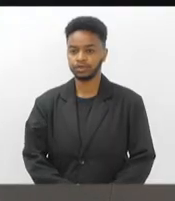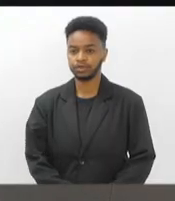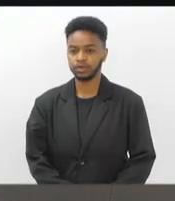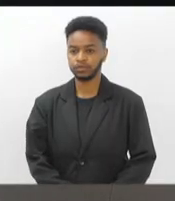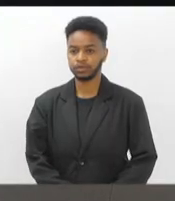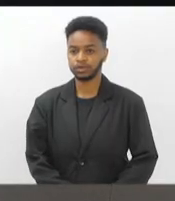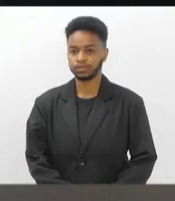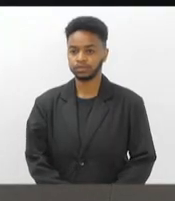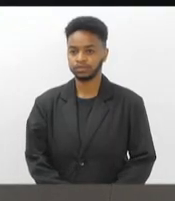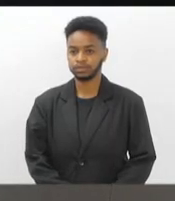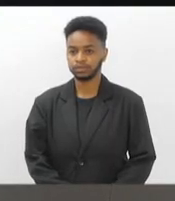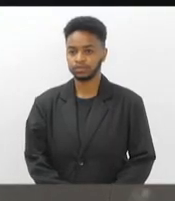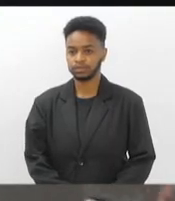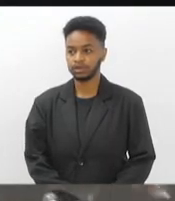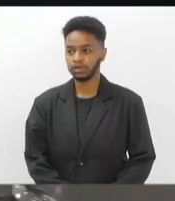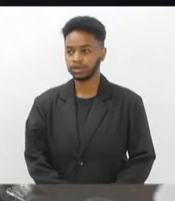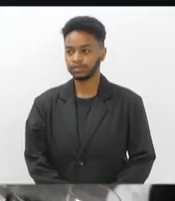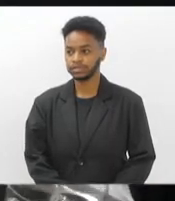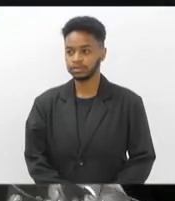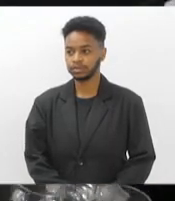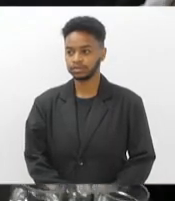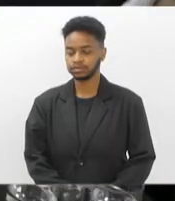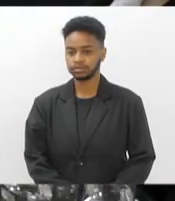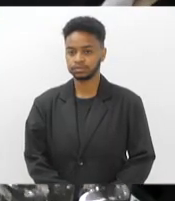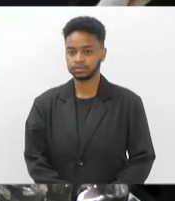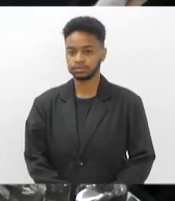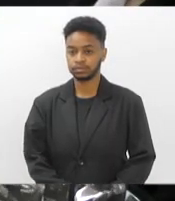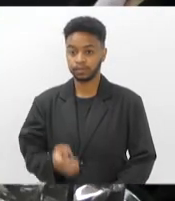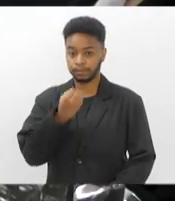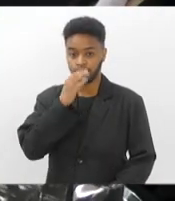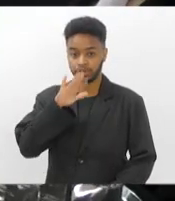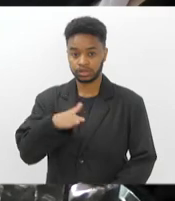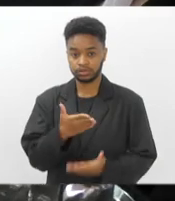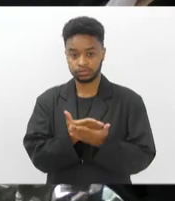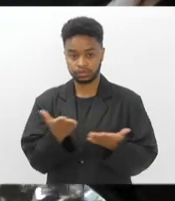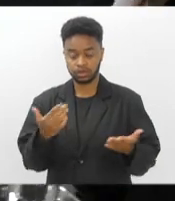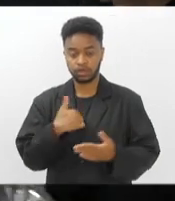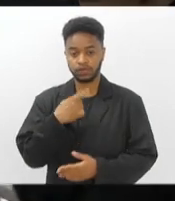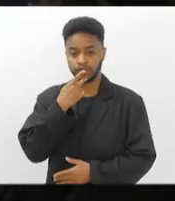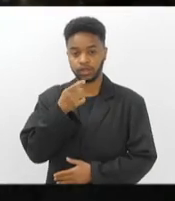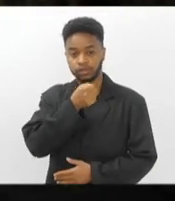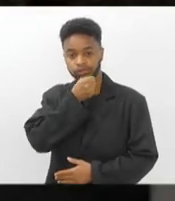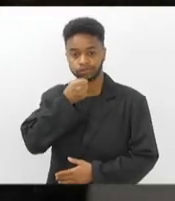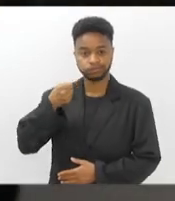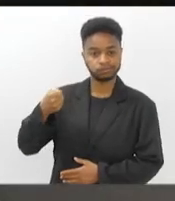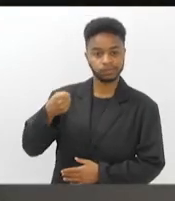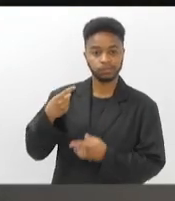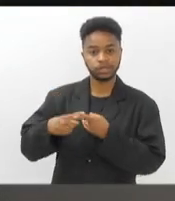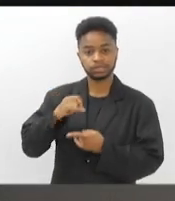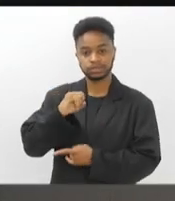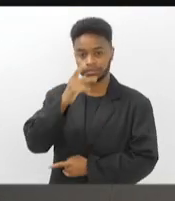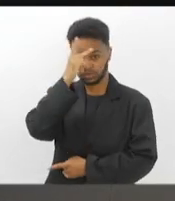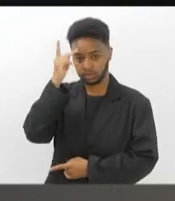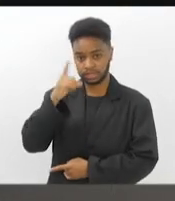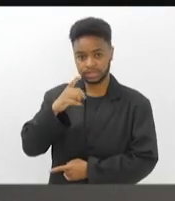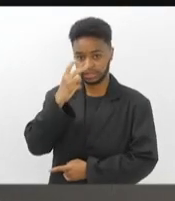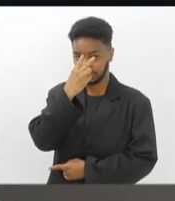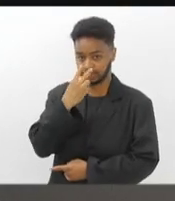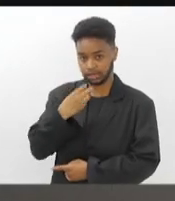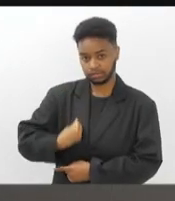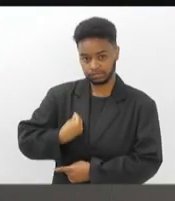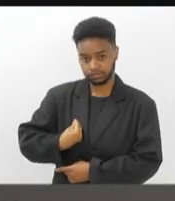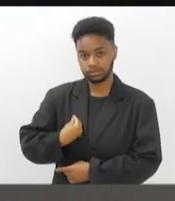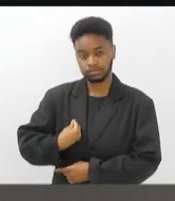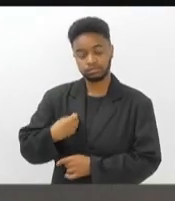primeiro falando fora do microfone para que pessoas cegas ou de baixa visão possam identificar Onde nós estamos aqui então